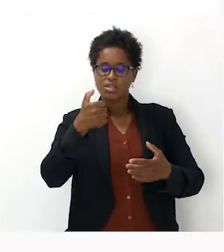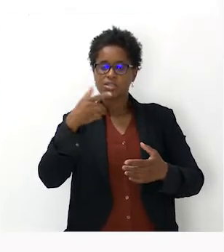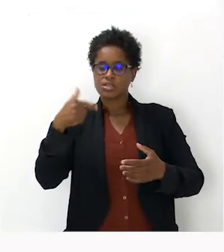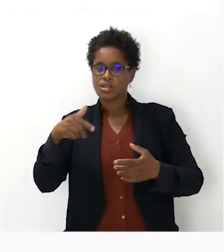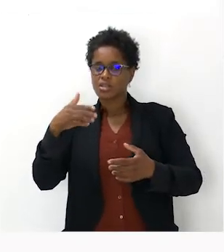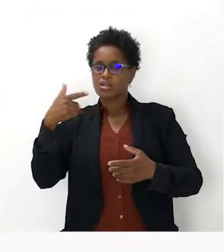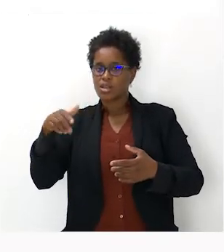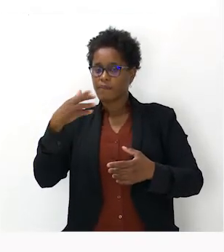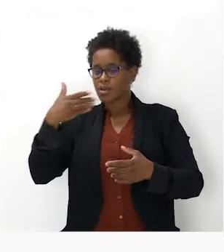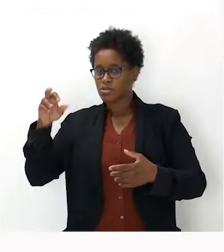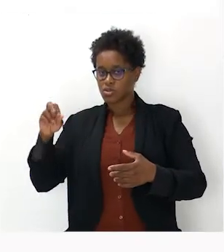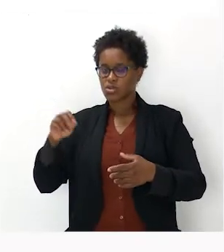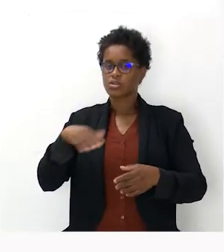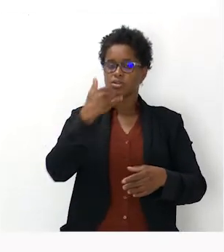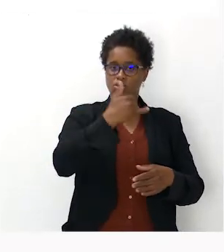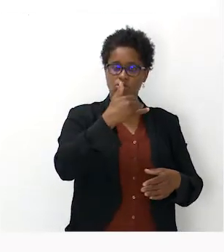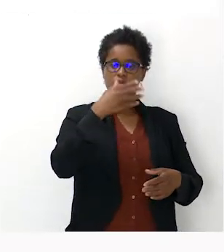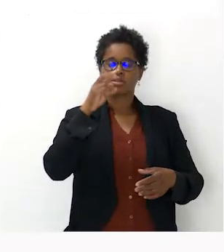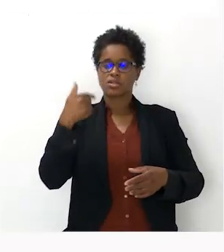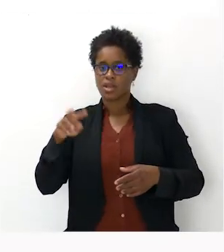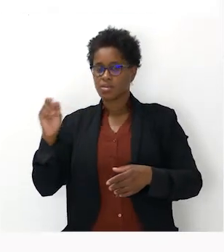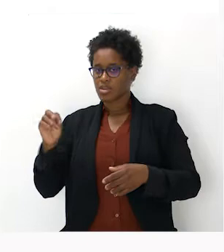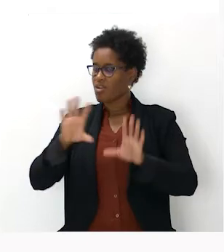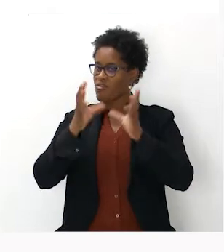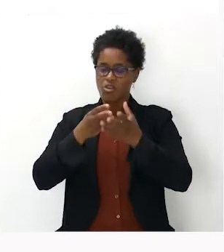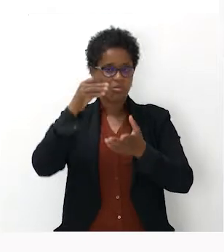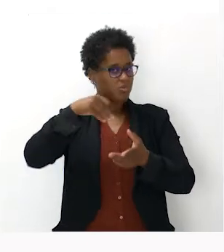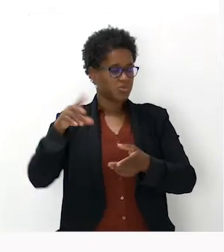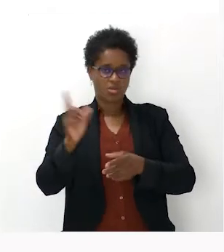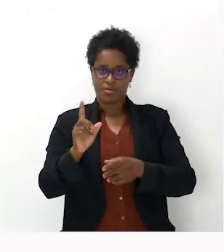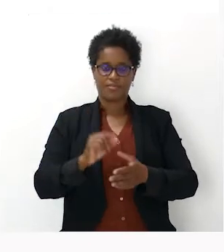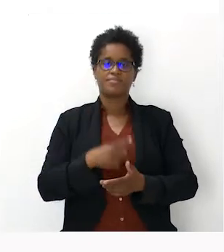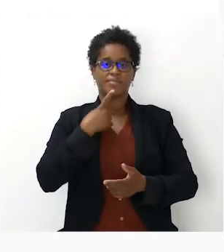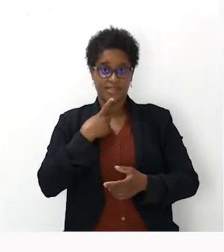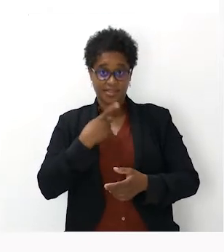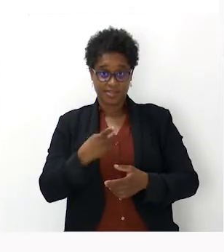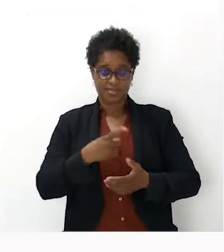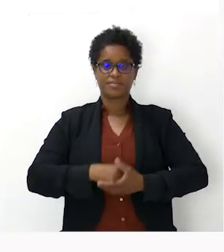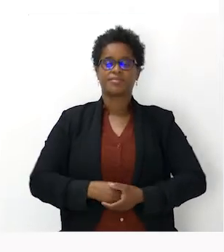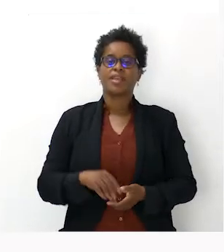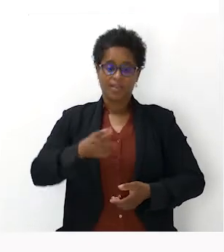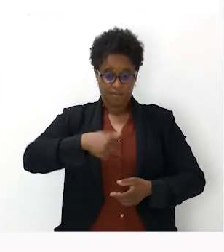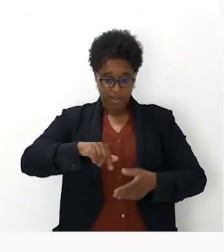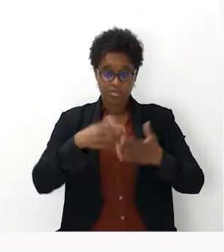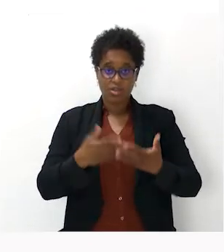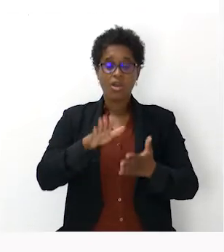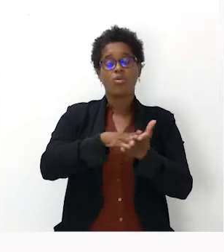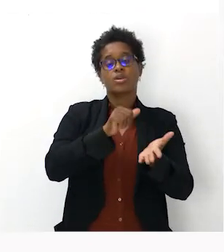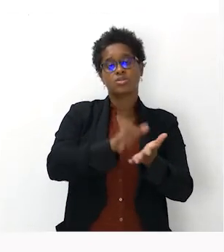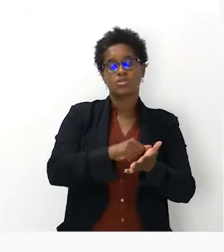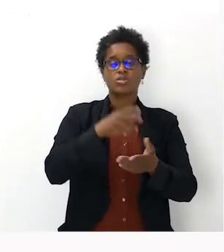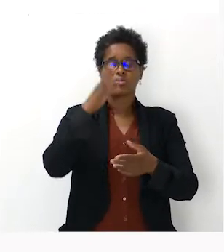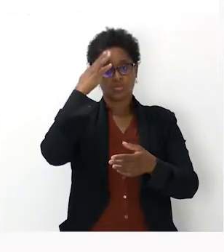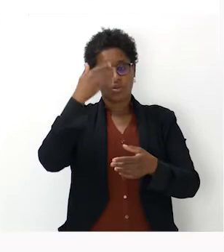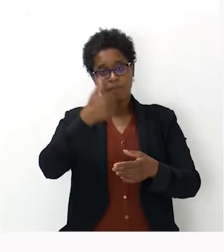e 2 está para 3 não formam uma proporção. Entendidos? Vamos agora à correção da